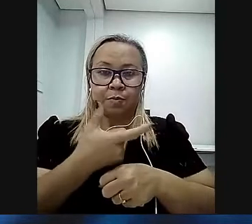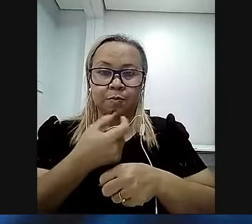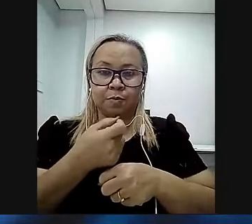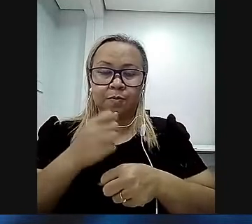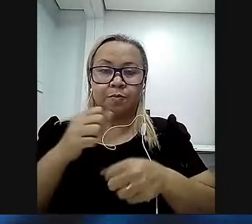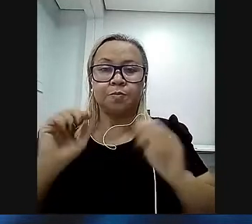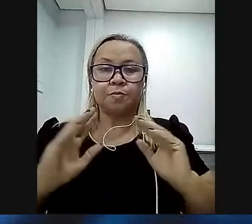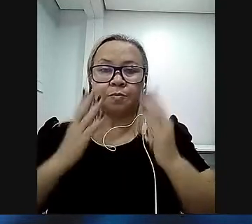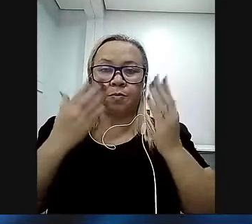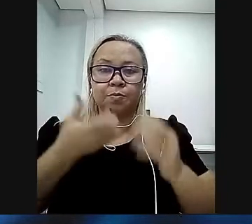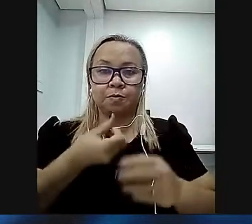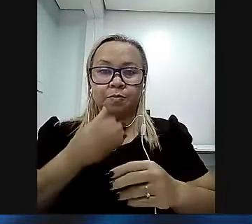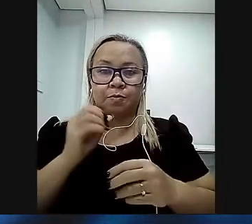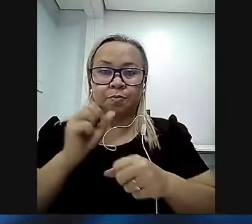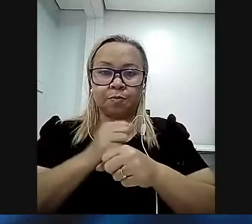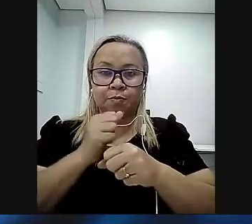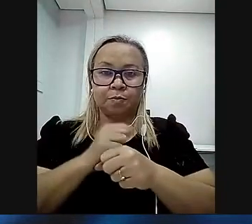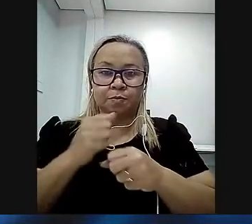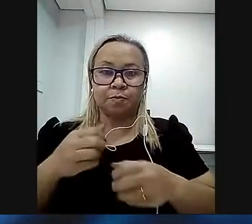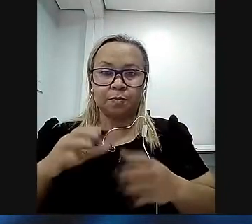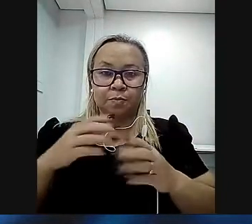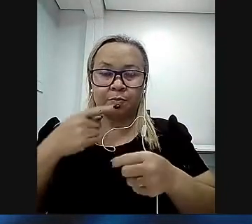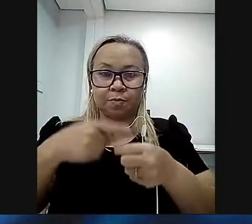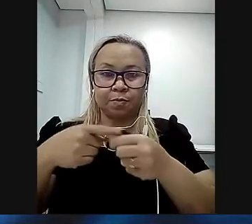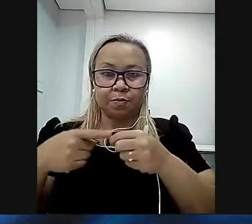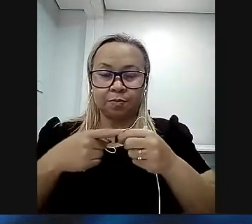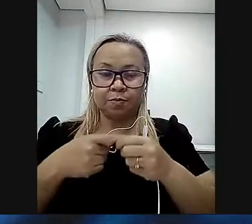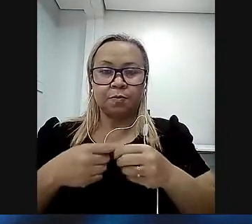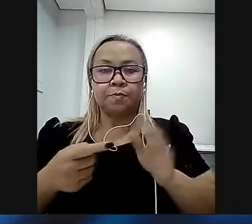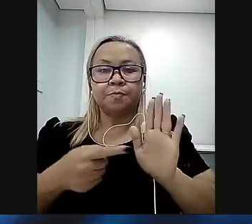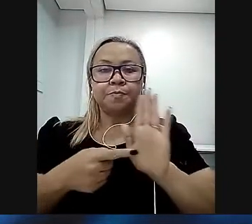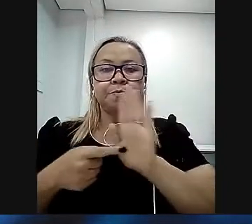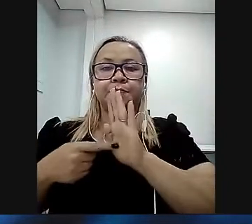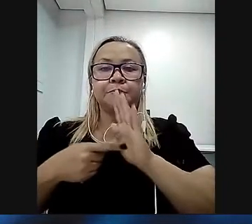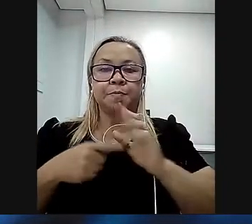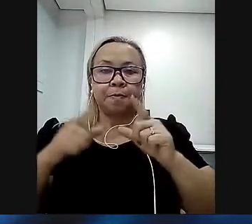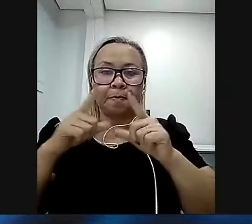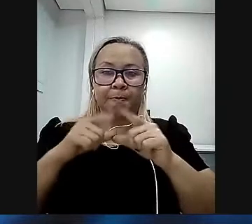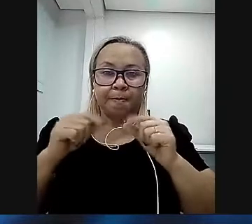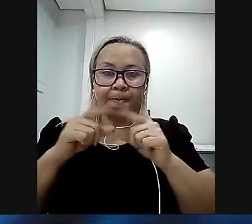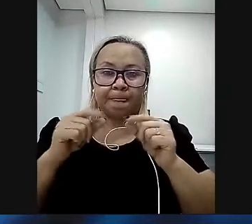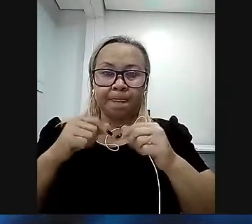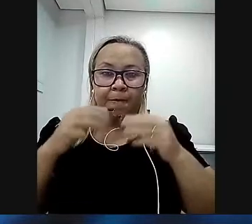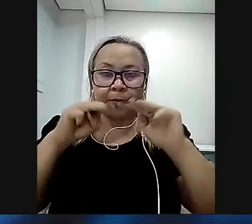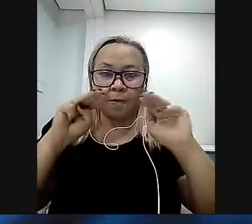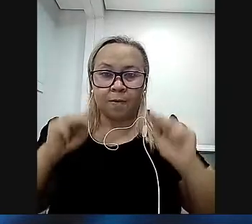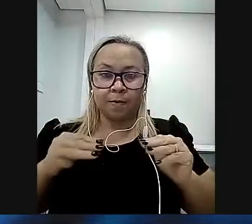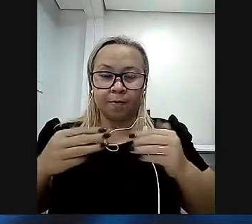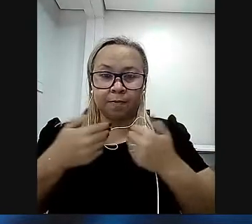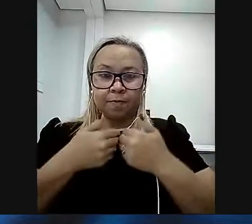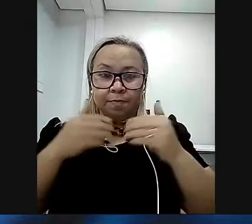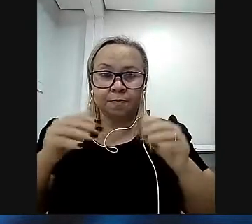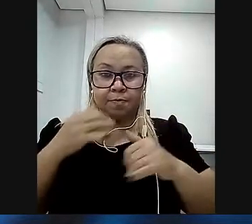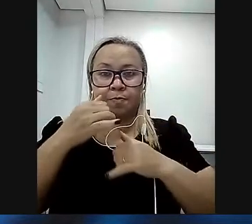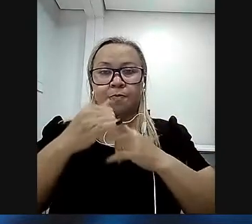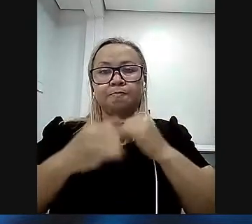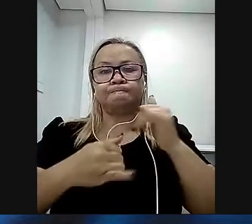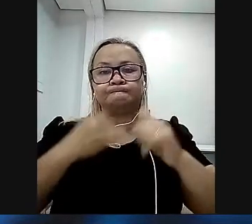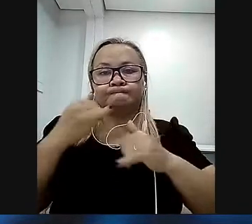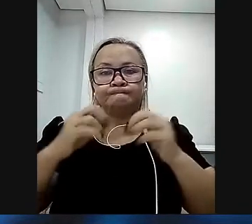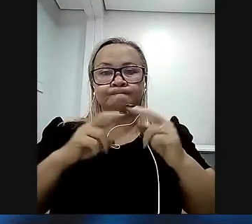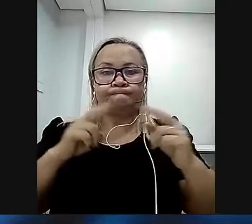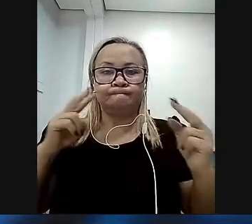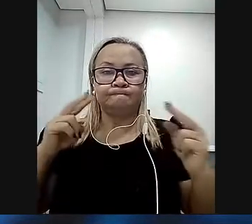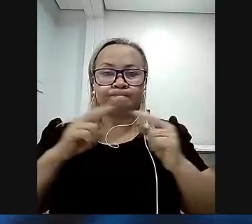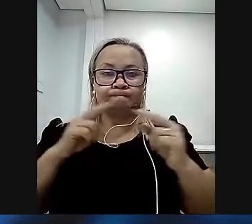nessa segunda edição, a Mostra Brasília Museu Aberto foi realizada mais uma vez em formato virtual, com projeções mapeadas